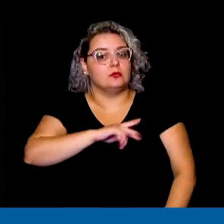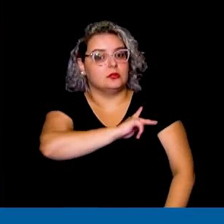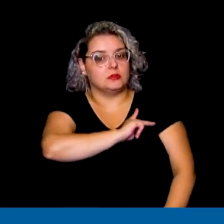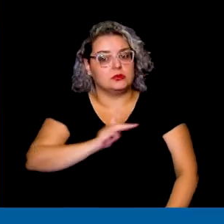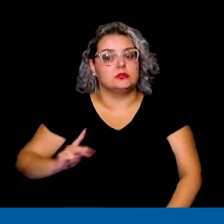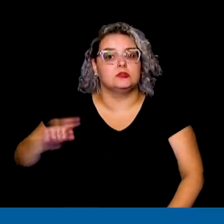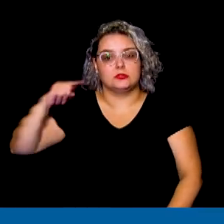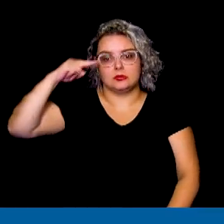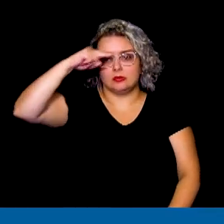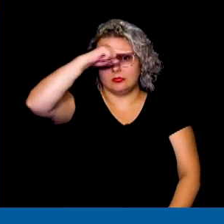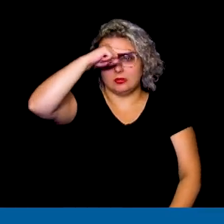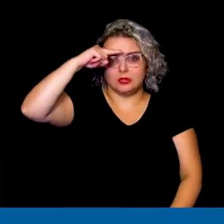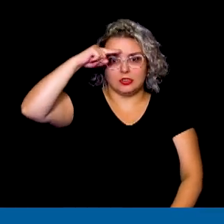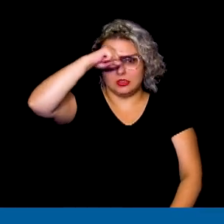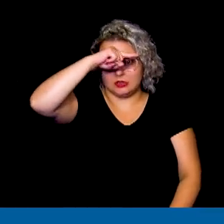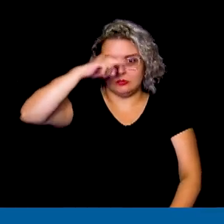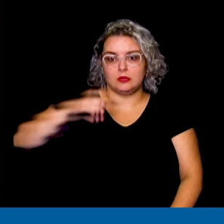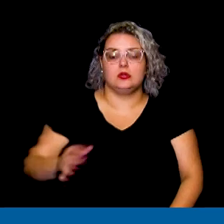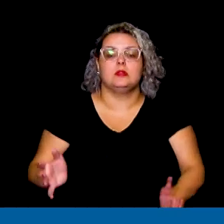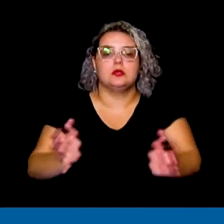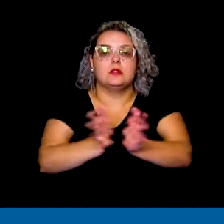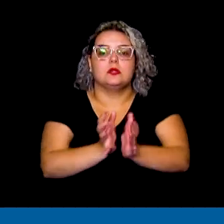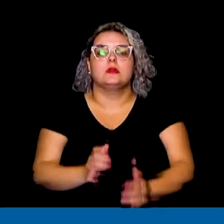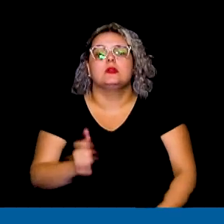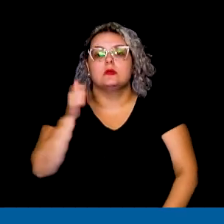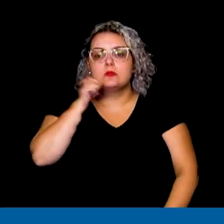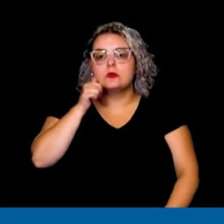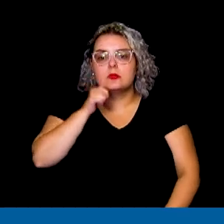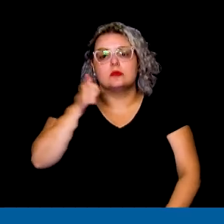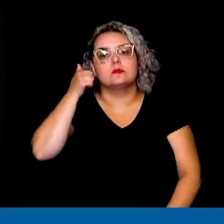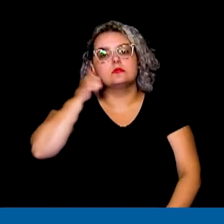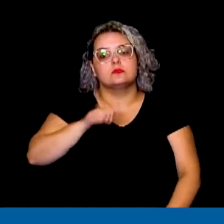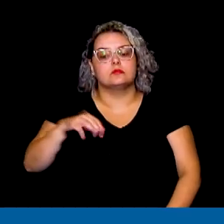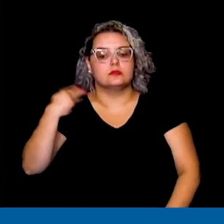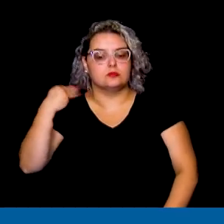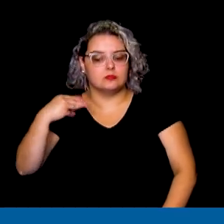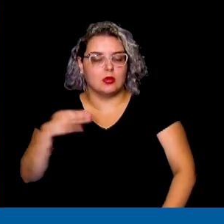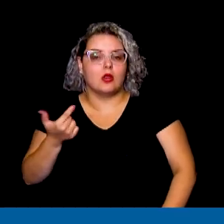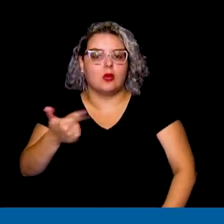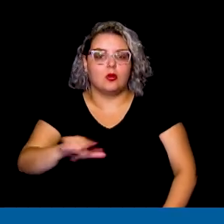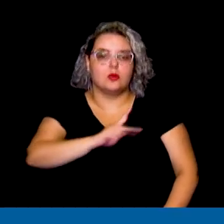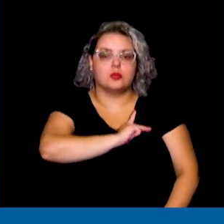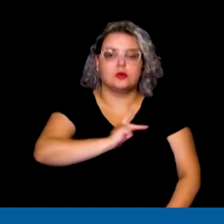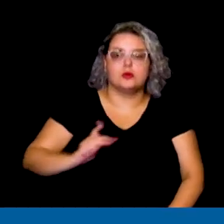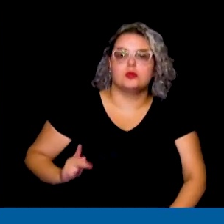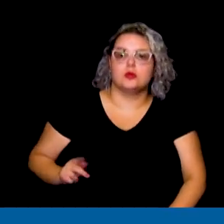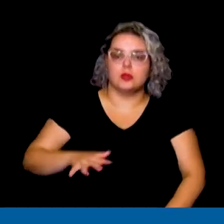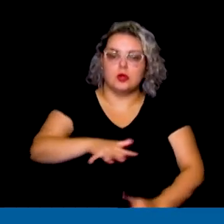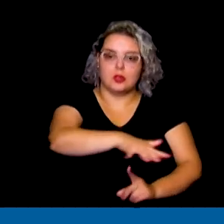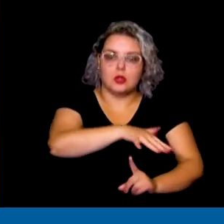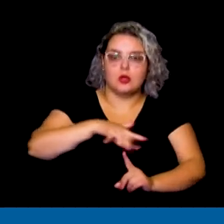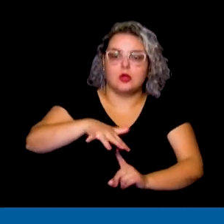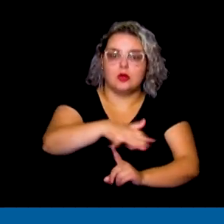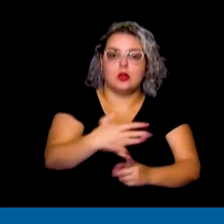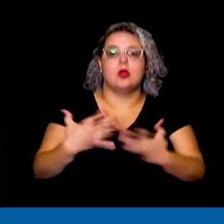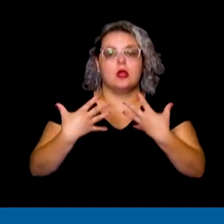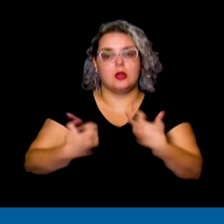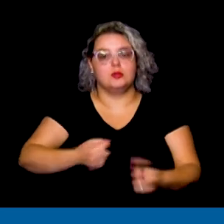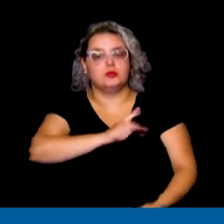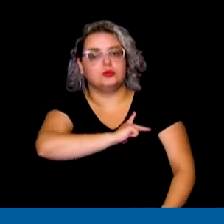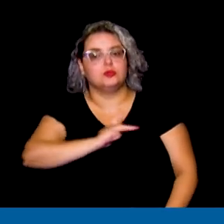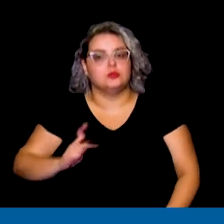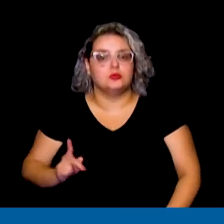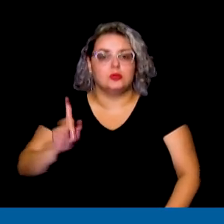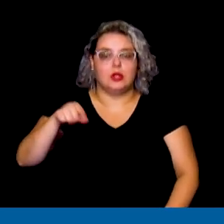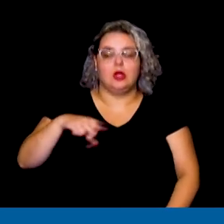Felipe Marquesi assume a presidência na comissão da Mulher Mariana conte permanece à frente na de